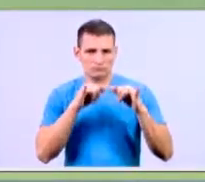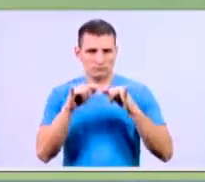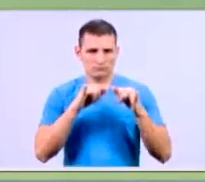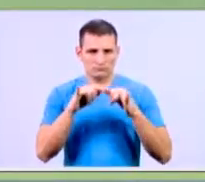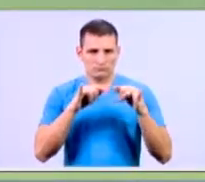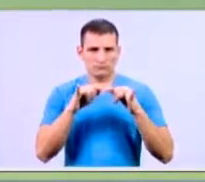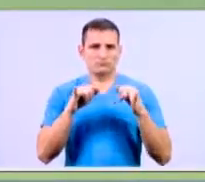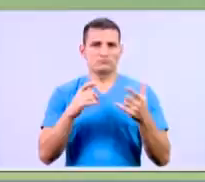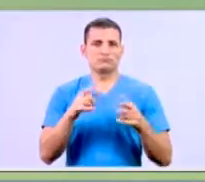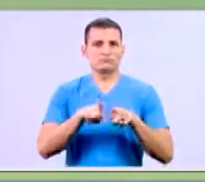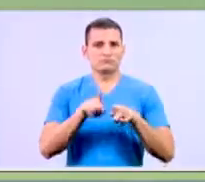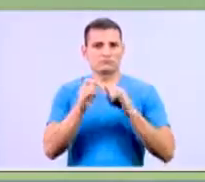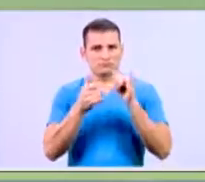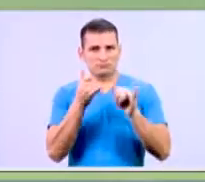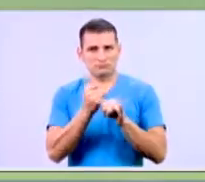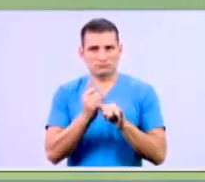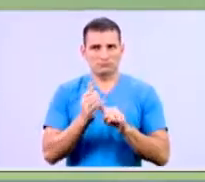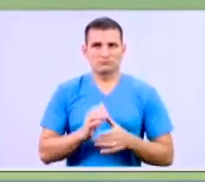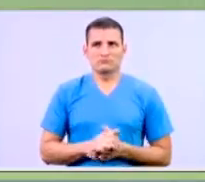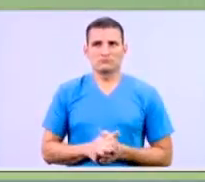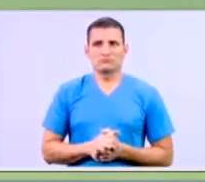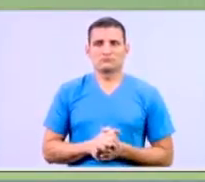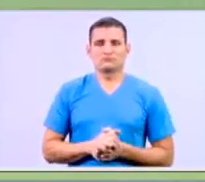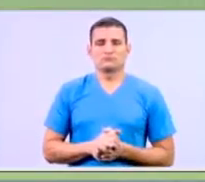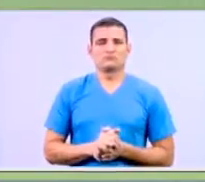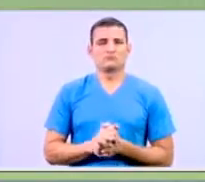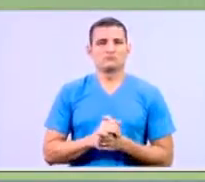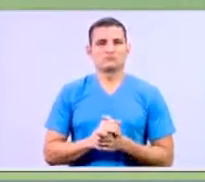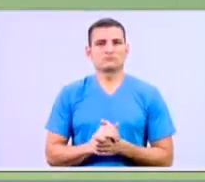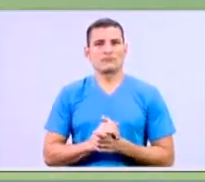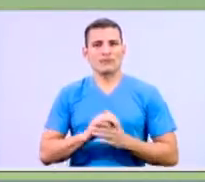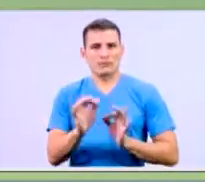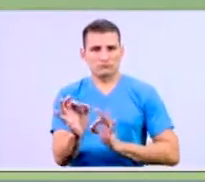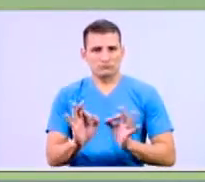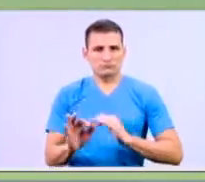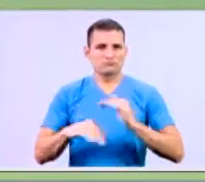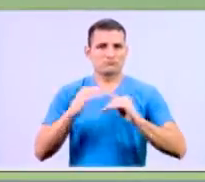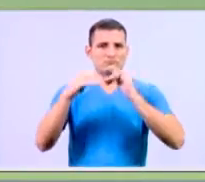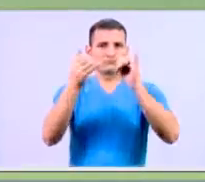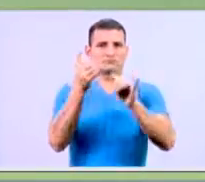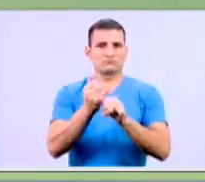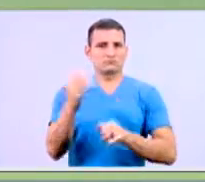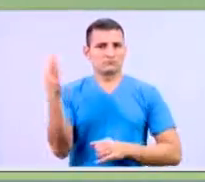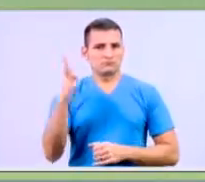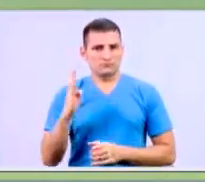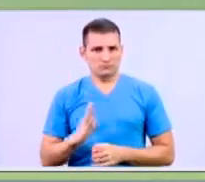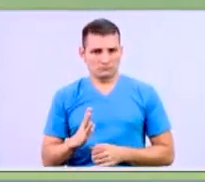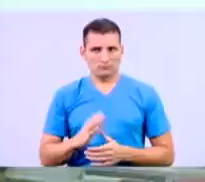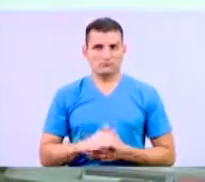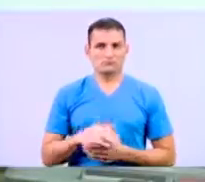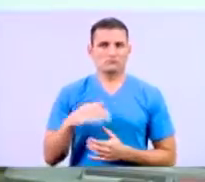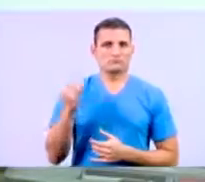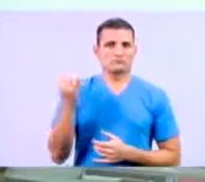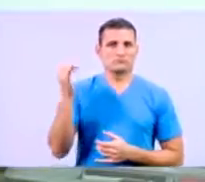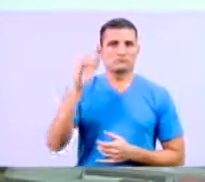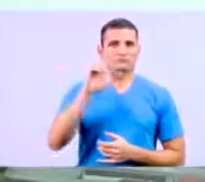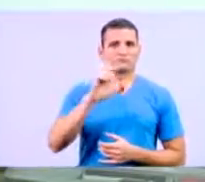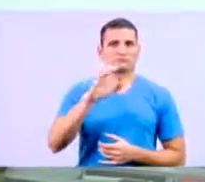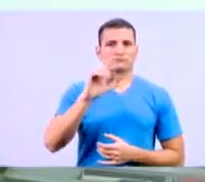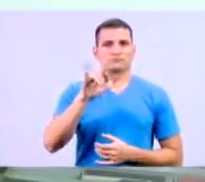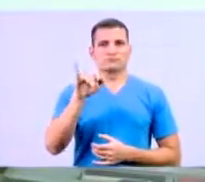internet e fomentar o desenvolvimento da internet no Brasil. Professor, é bem interessante que o CGI-BR ele passa a ter